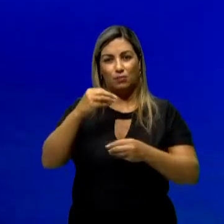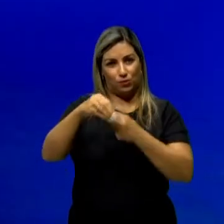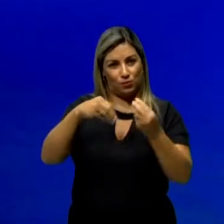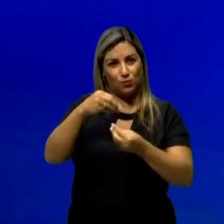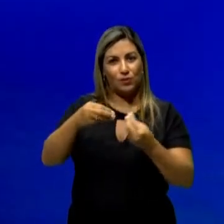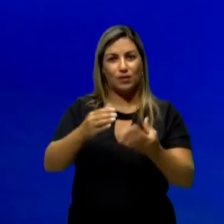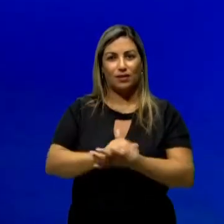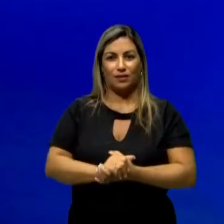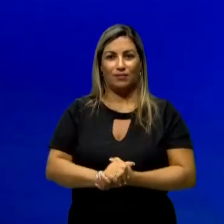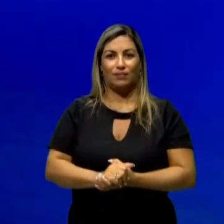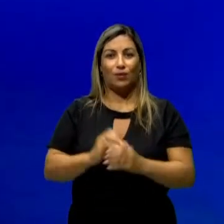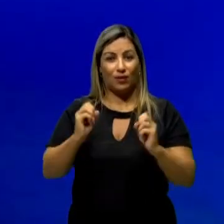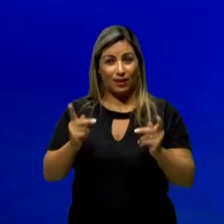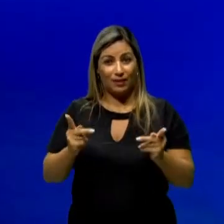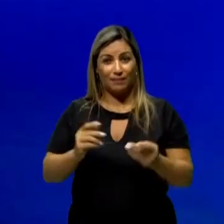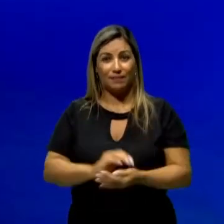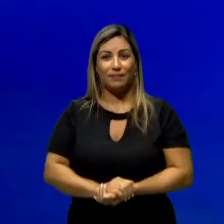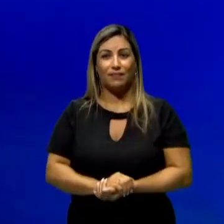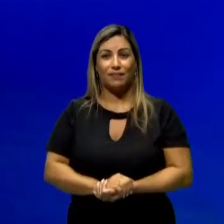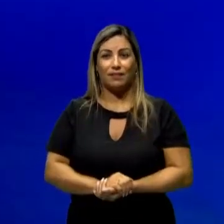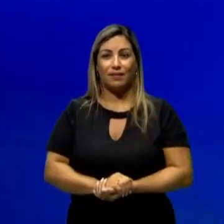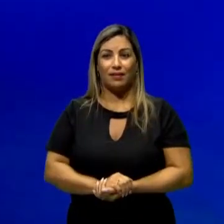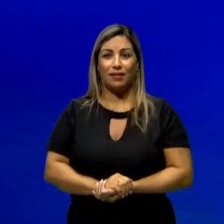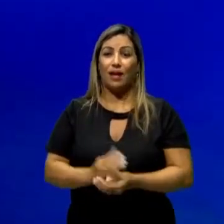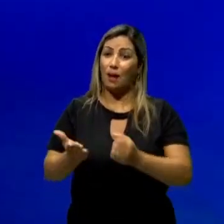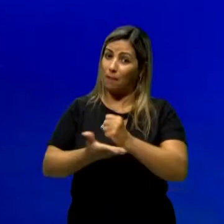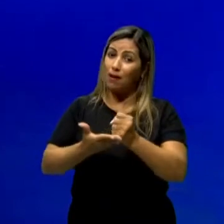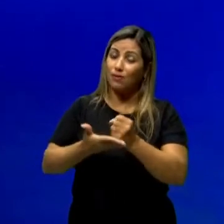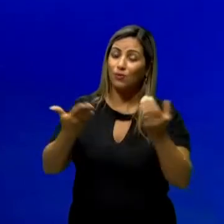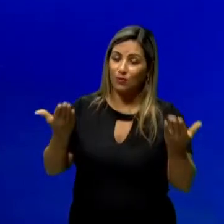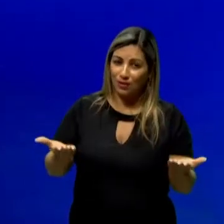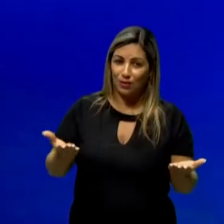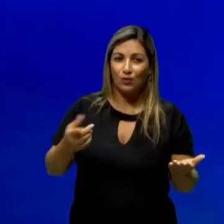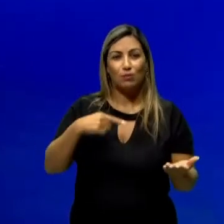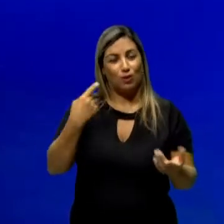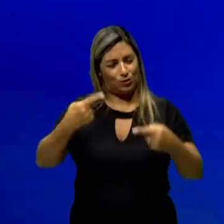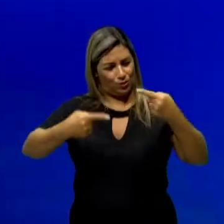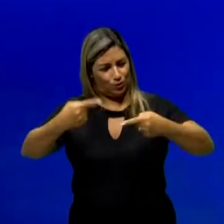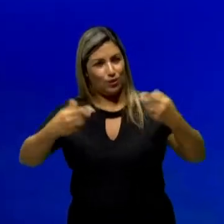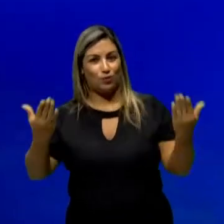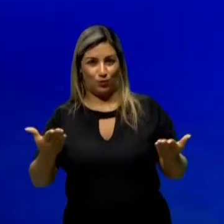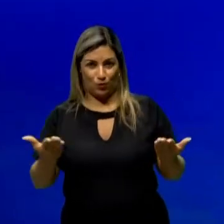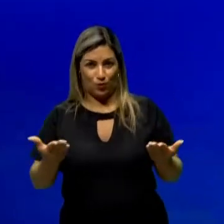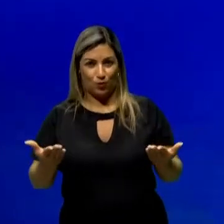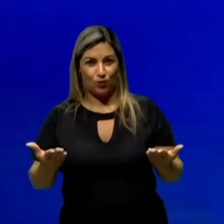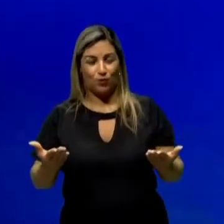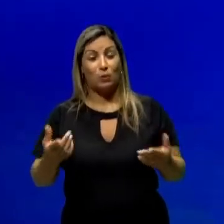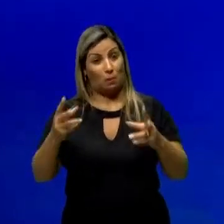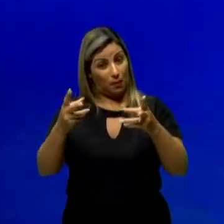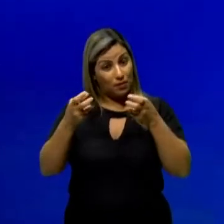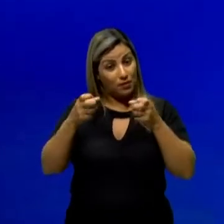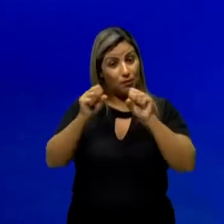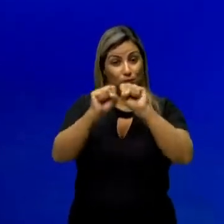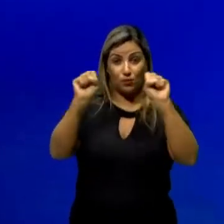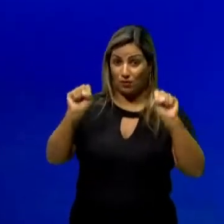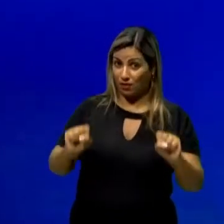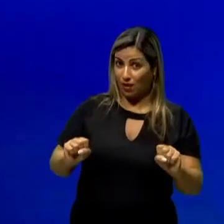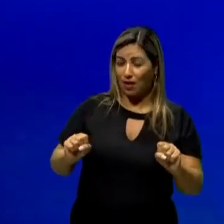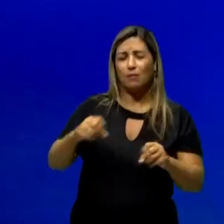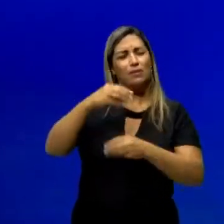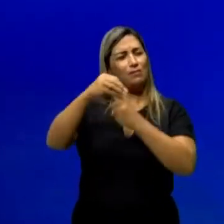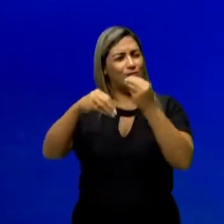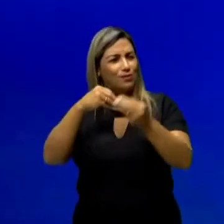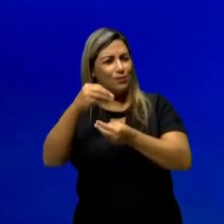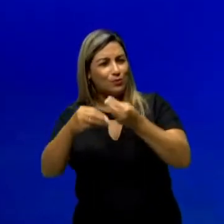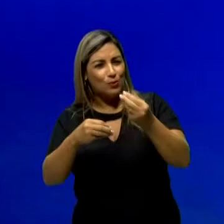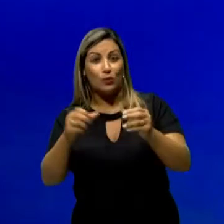mistura. Tranquilo? É basicamente isso para a nossa discussão de hoje. Percebam que os sistemas,